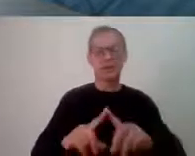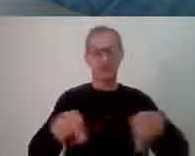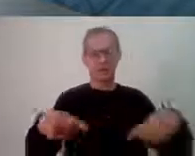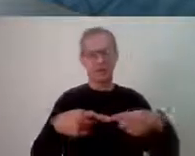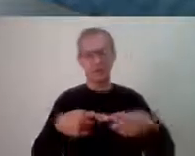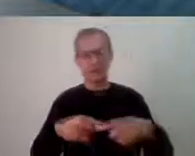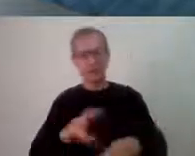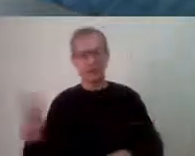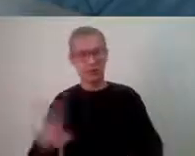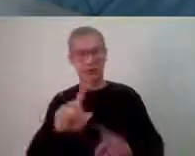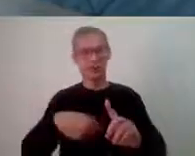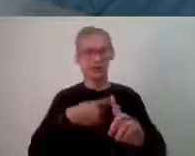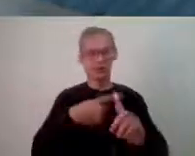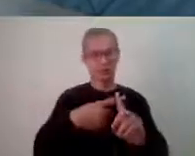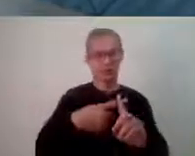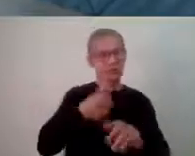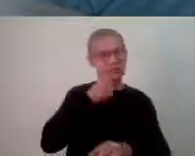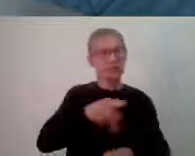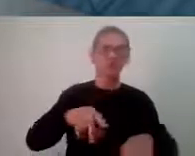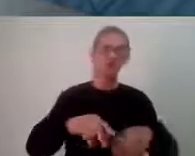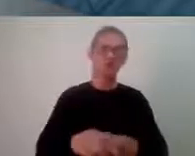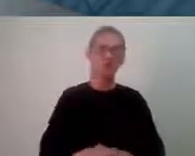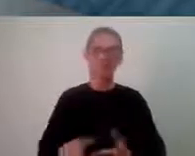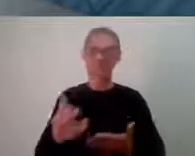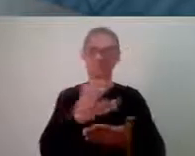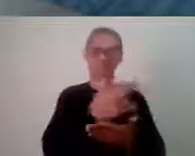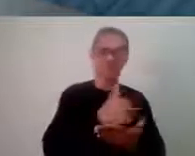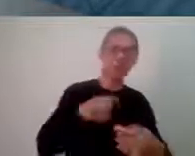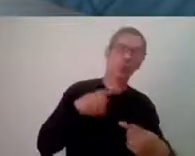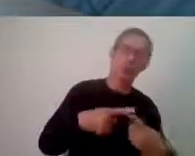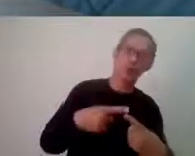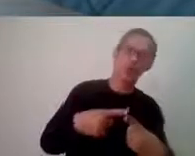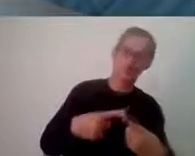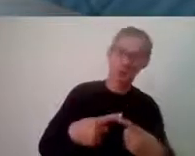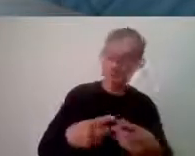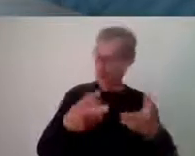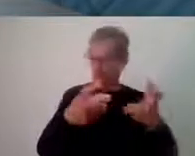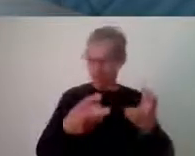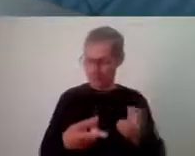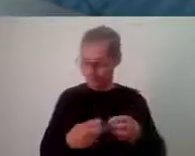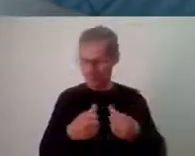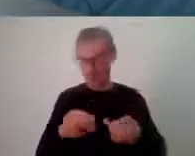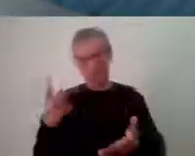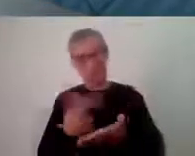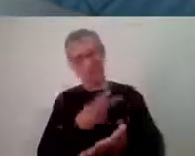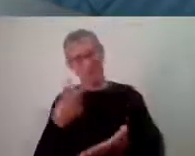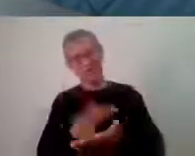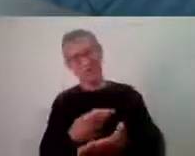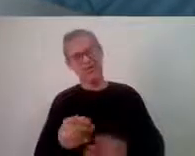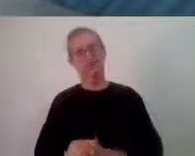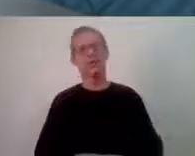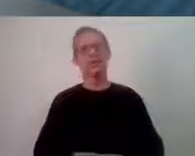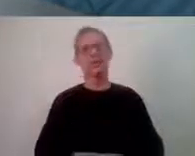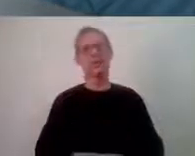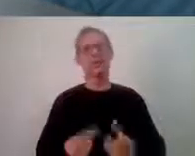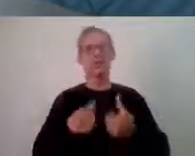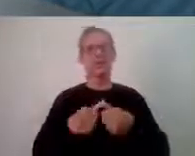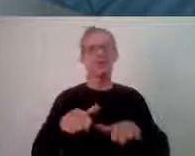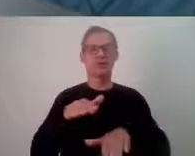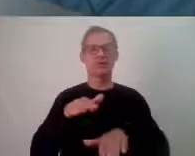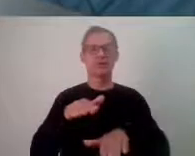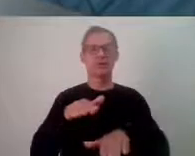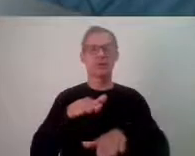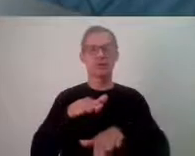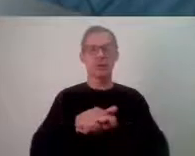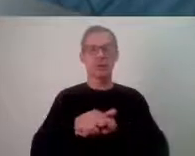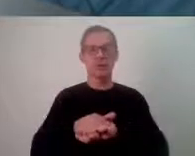tem que ser um valor positivo. E a professora não tinha desenhado, por isso que ela não estava vendo que ela estava abaixo do eixo. Outro ponto